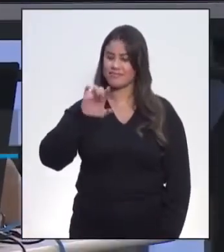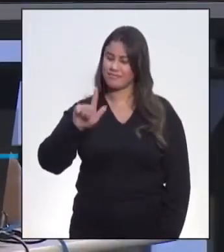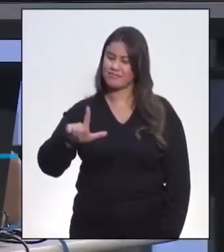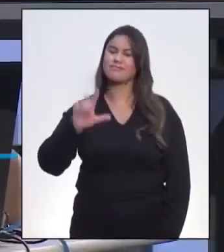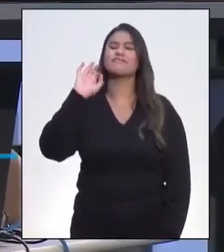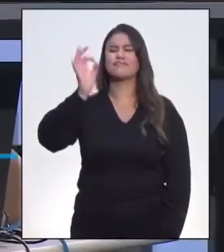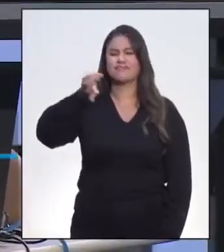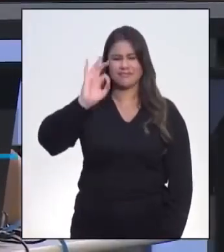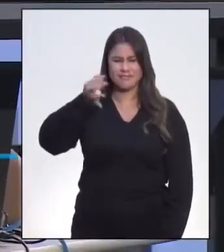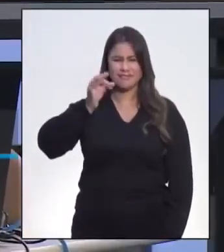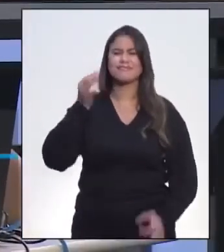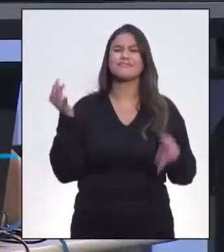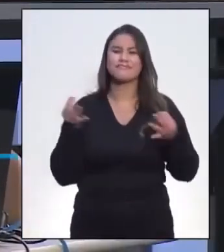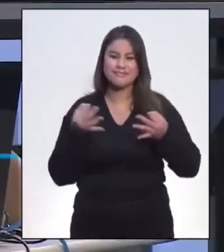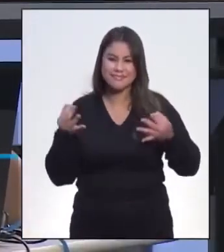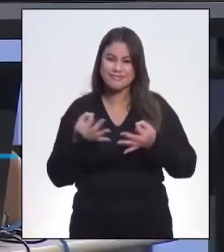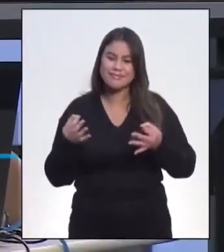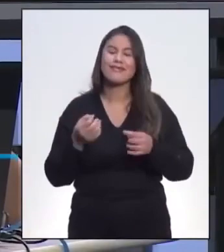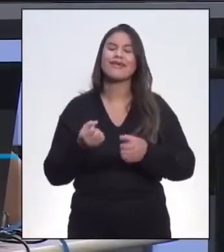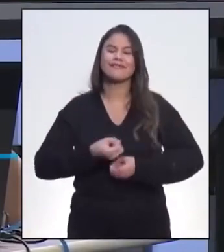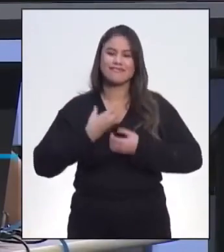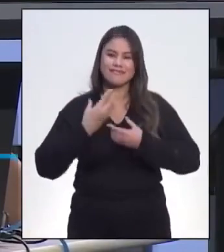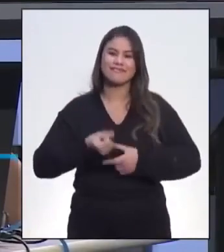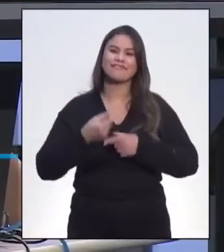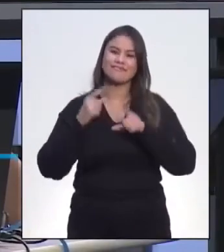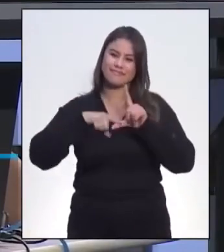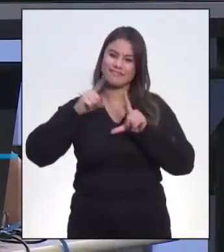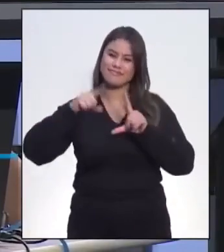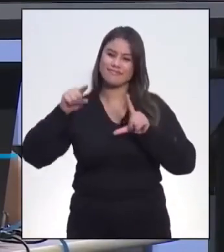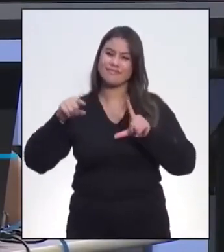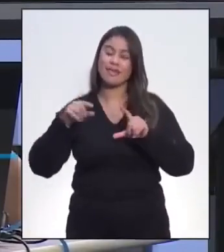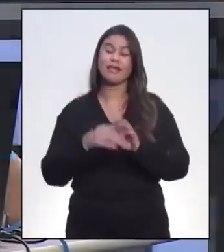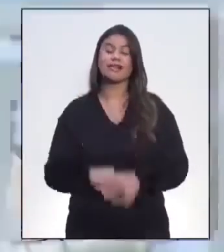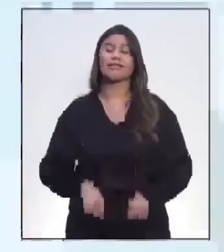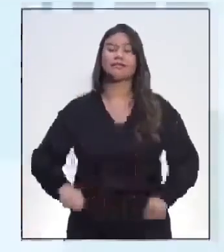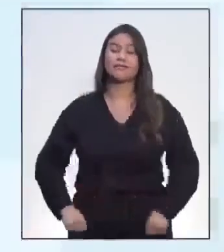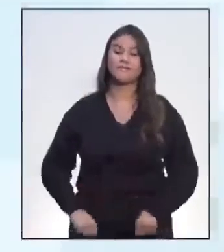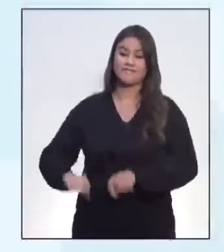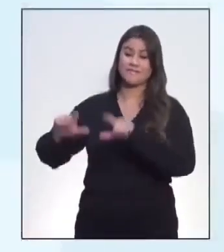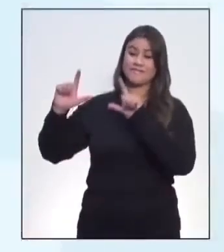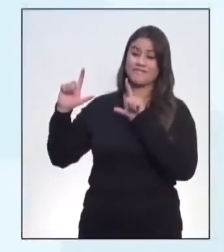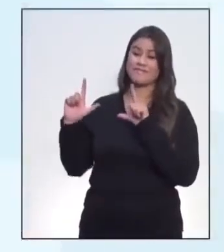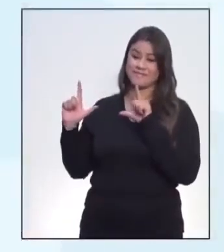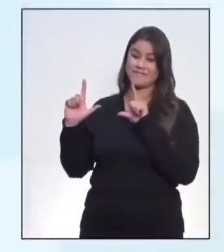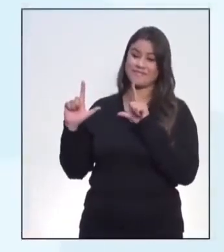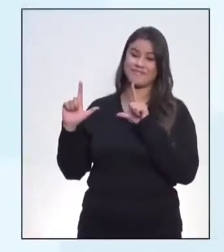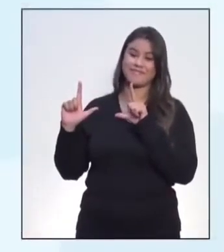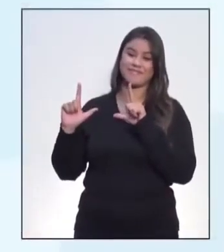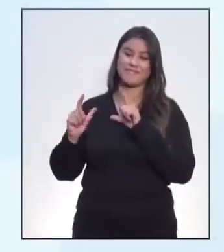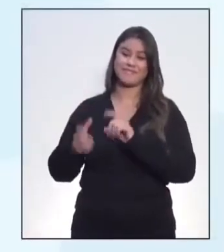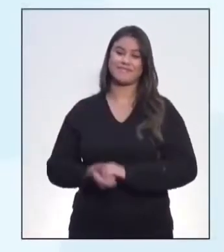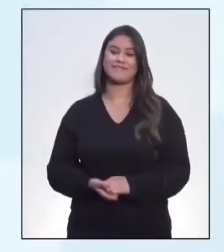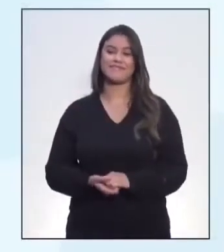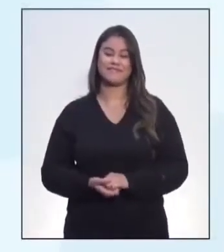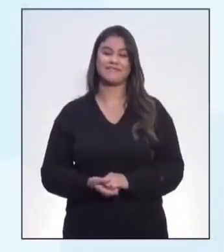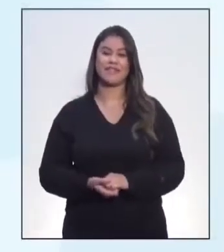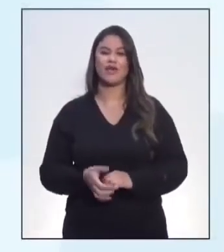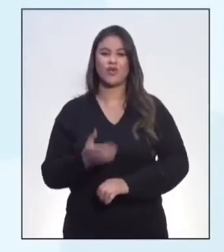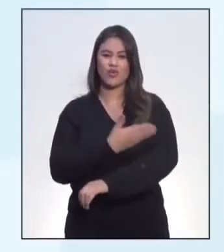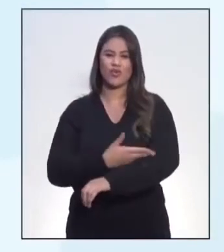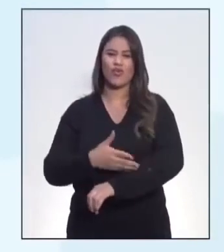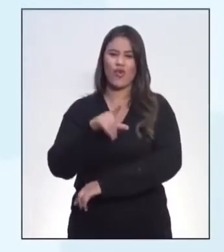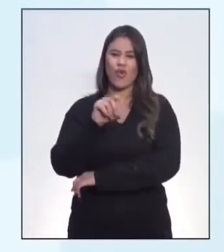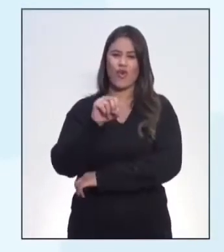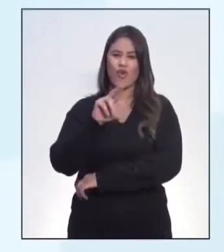ideia é exatamente essa. Então, aí na lousa, ó, olha eu, aí na tela de vocês é o hábito. Mania de